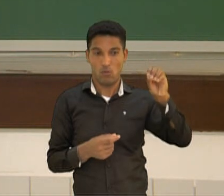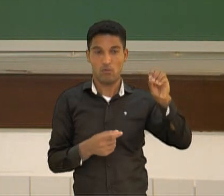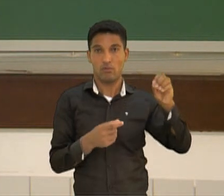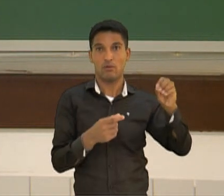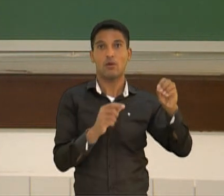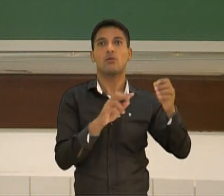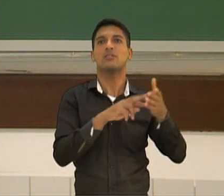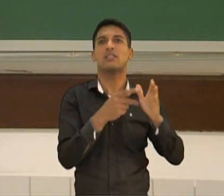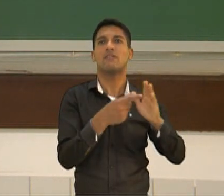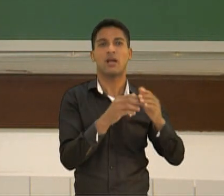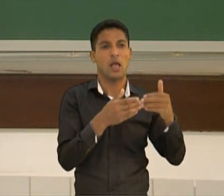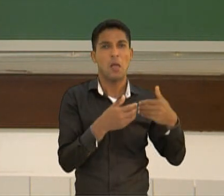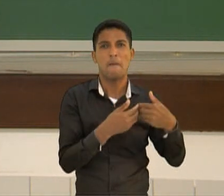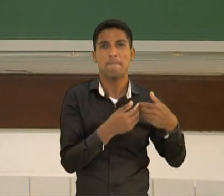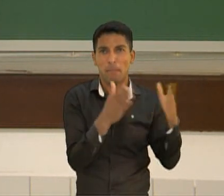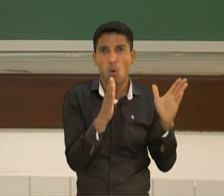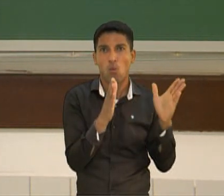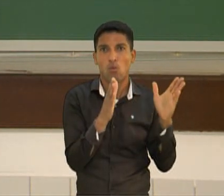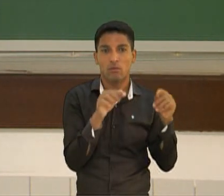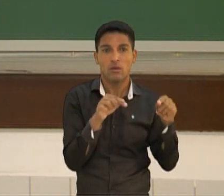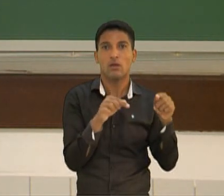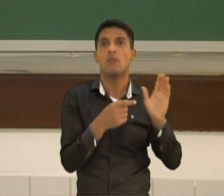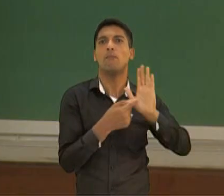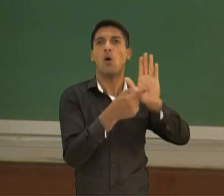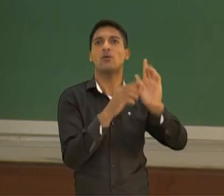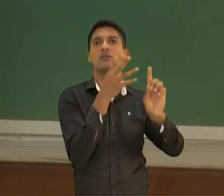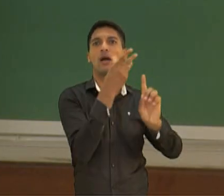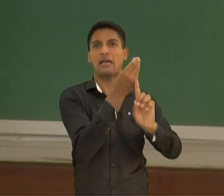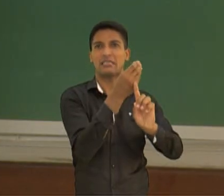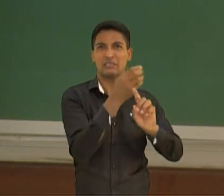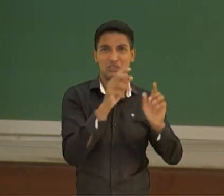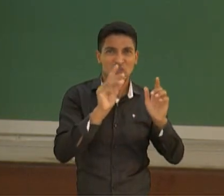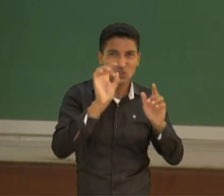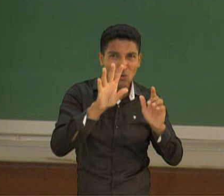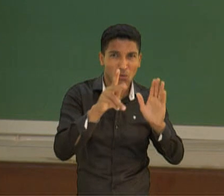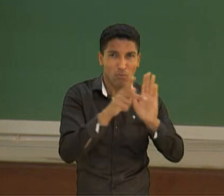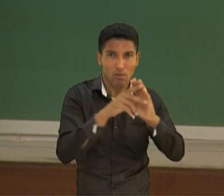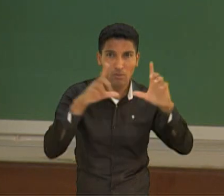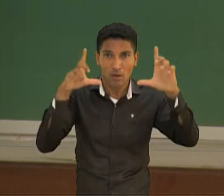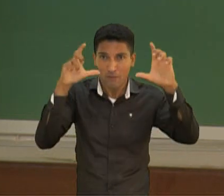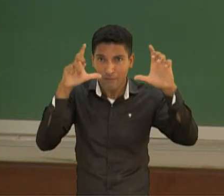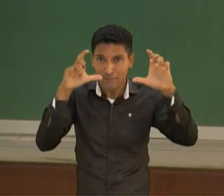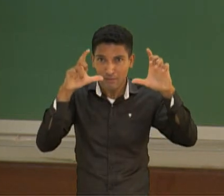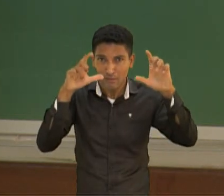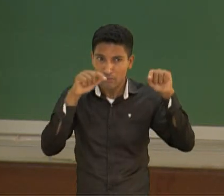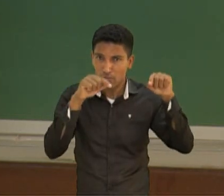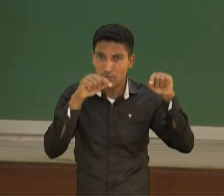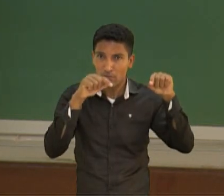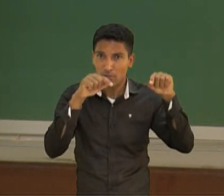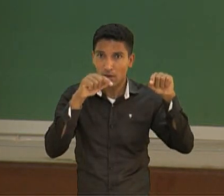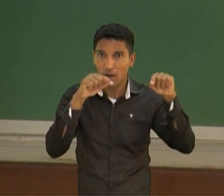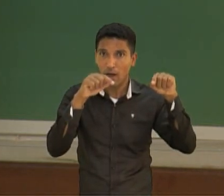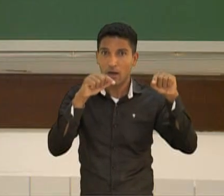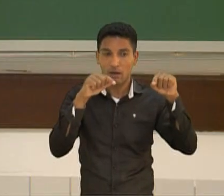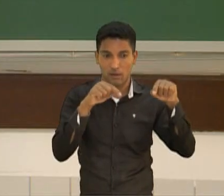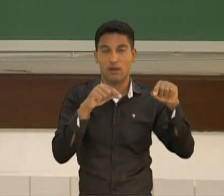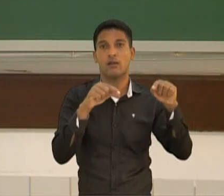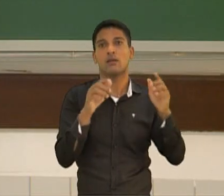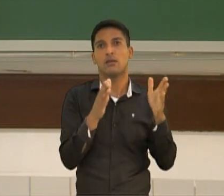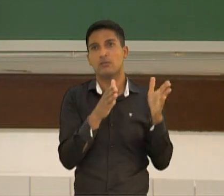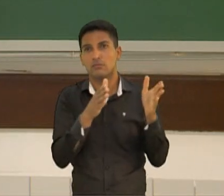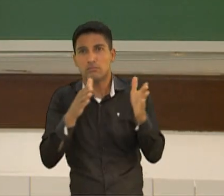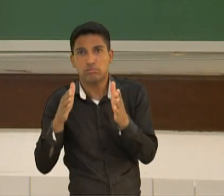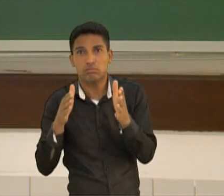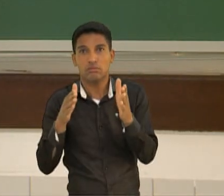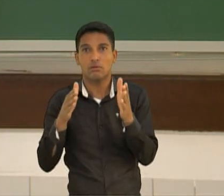precisava simplesmente representar como uma fotografia. E surgindo a possibilidade da fotografia, aí sim que os artistas viram